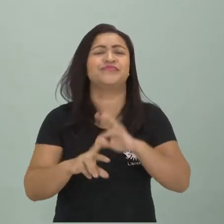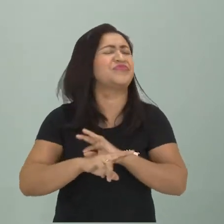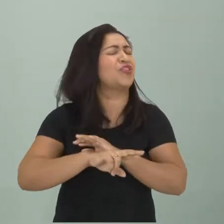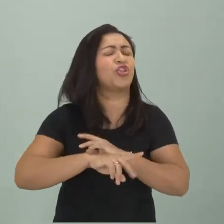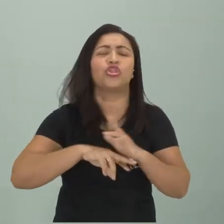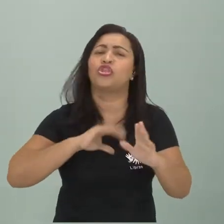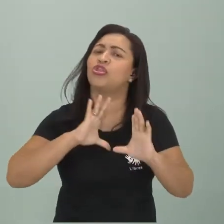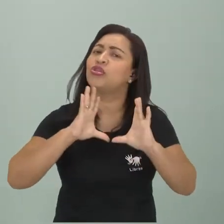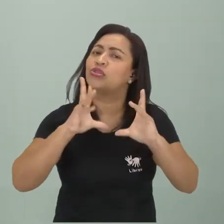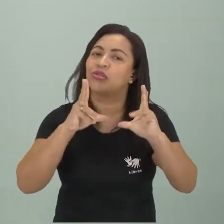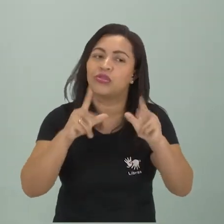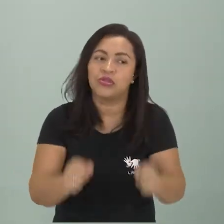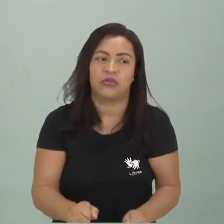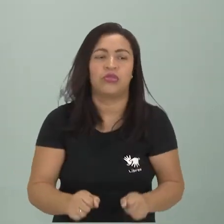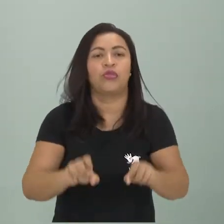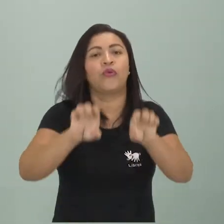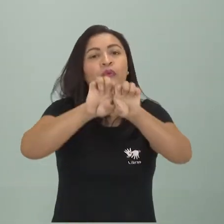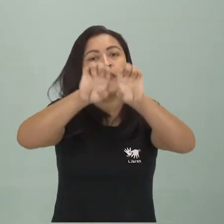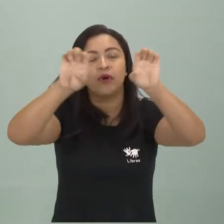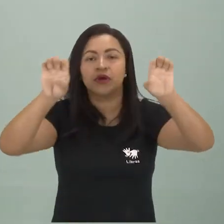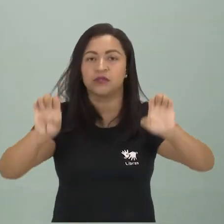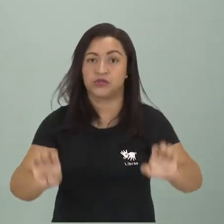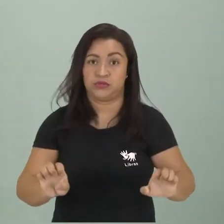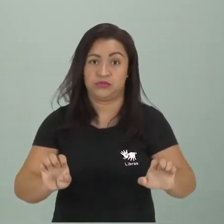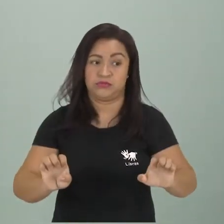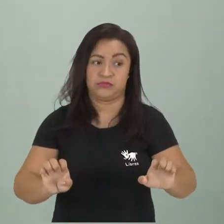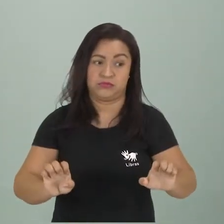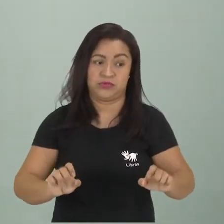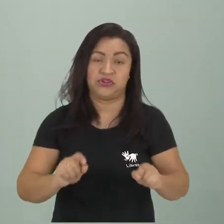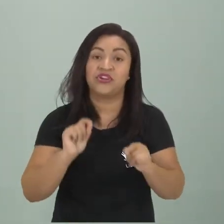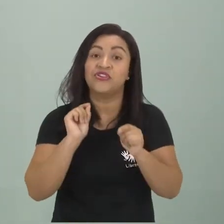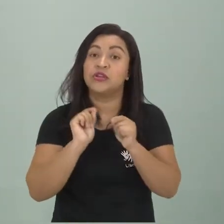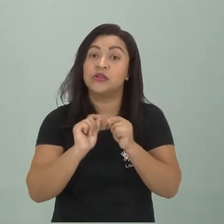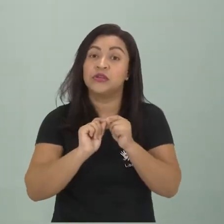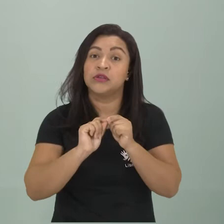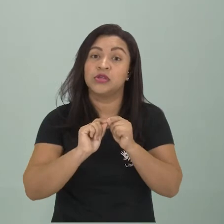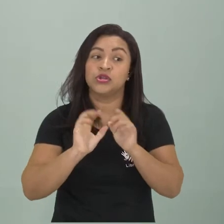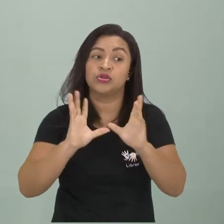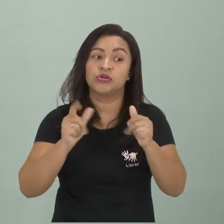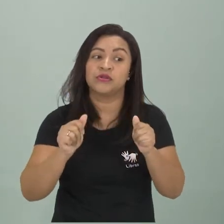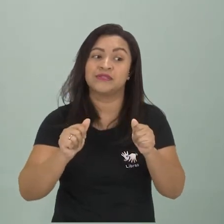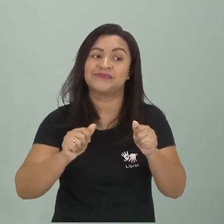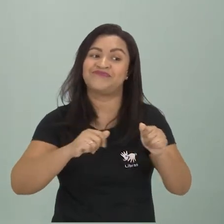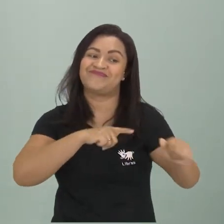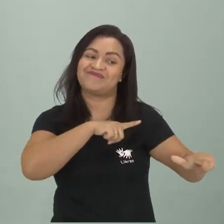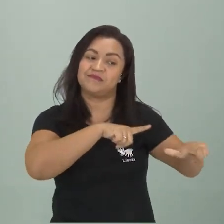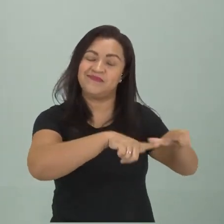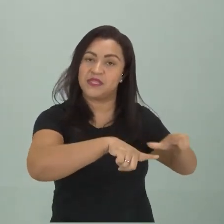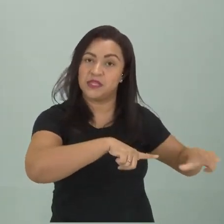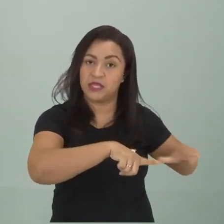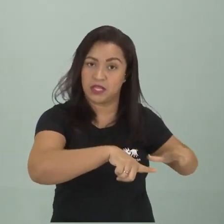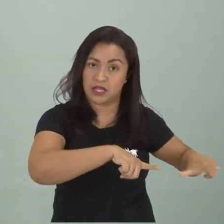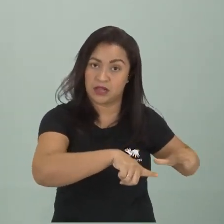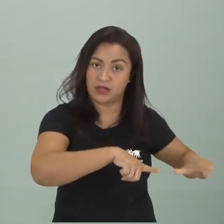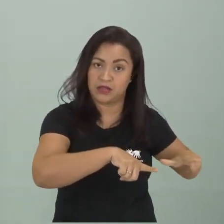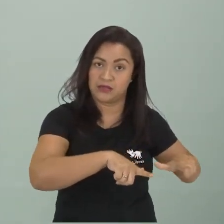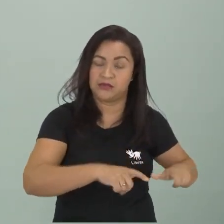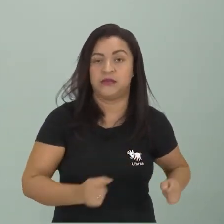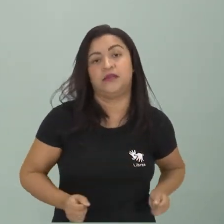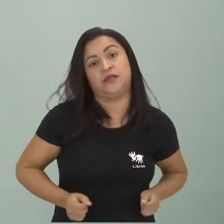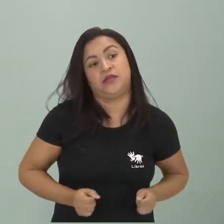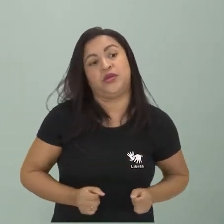de toda uma estrutura que faz com que determinadas atividades laborais ou de trabalho